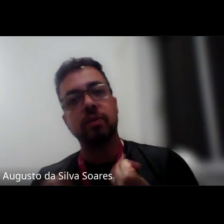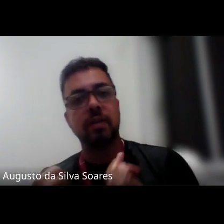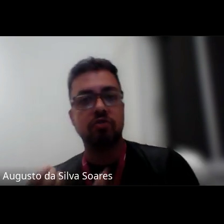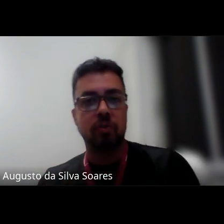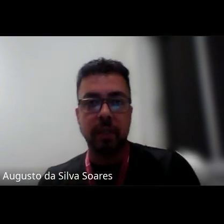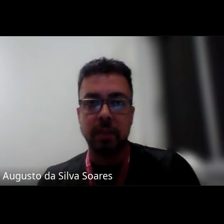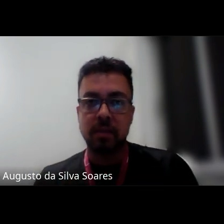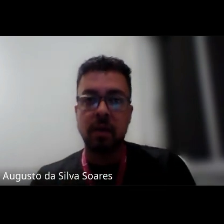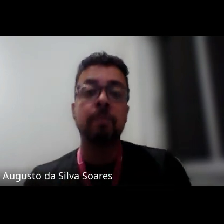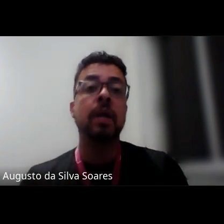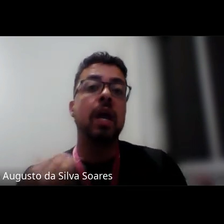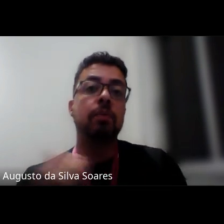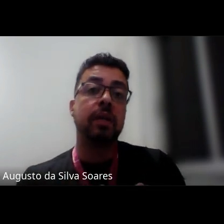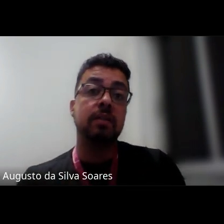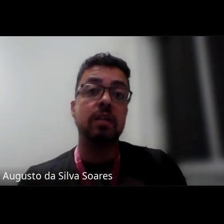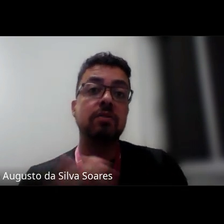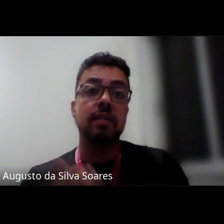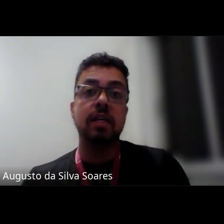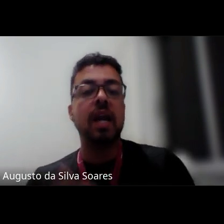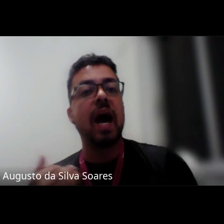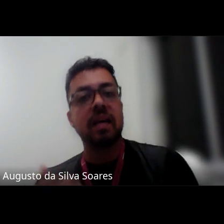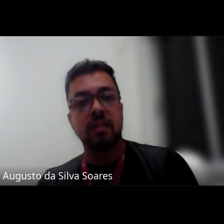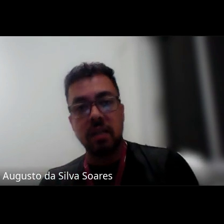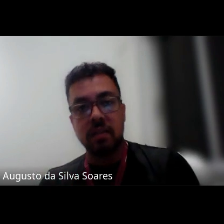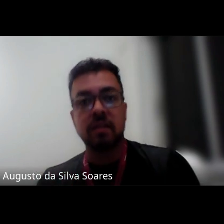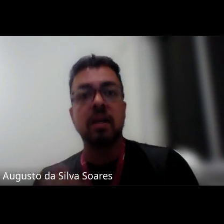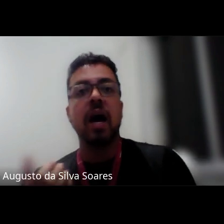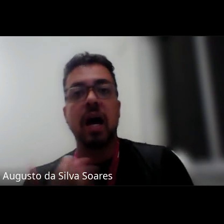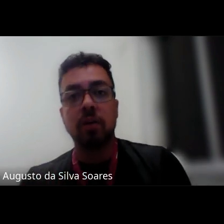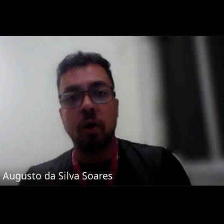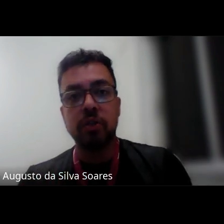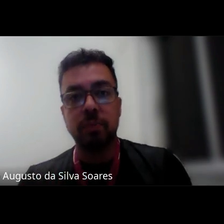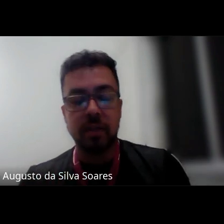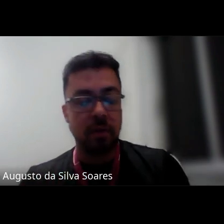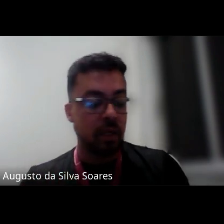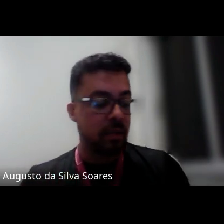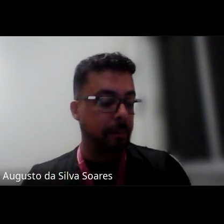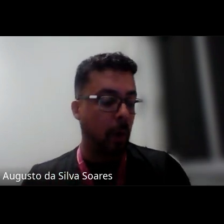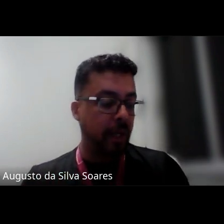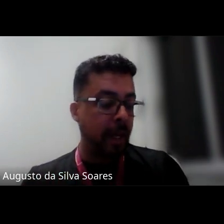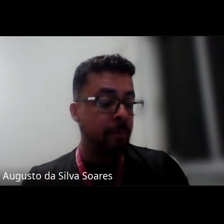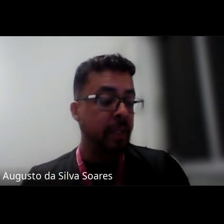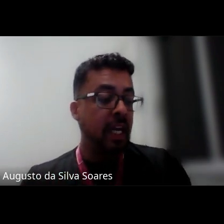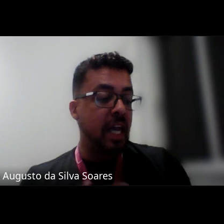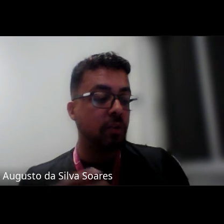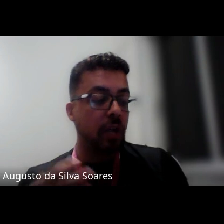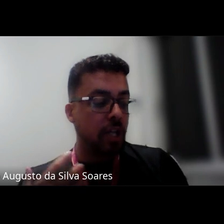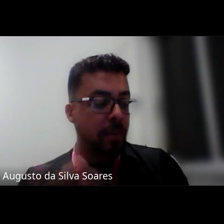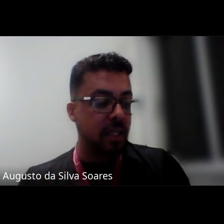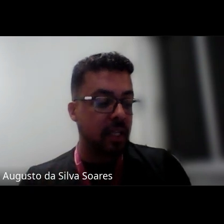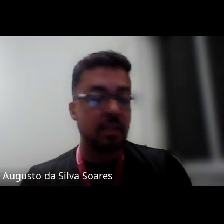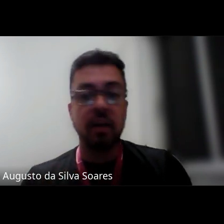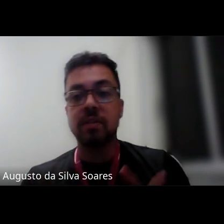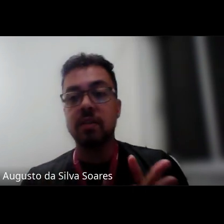haja um processo de contaminação, eu preciso seguir às riscas a norma de biossegurança, ok? E aí, durante